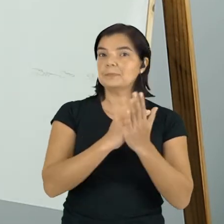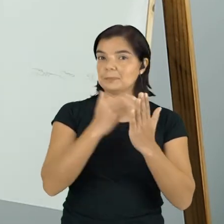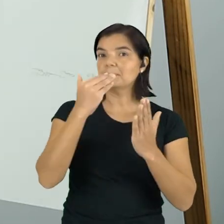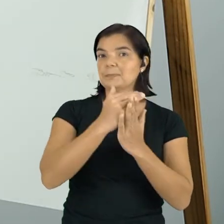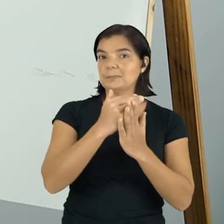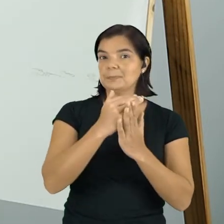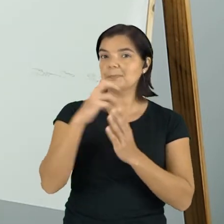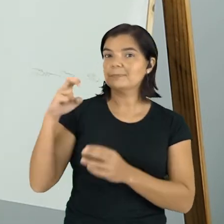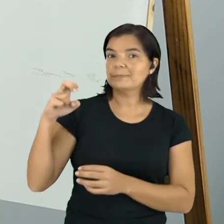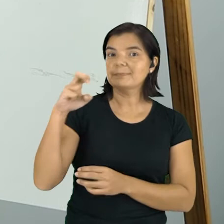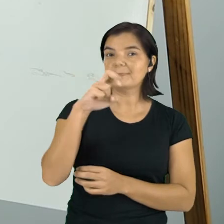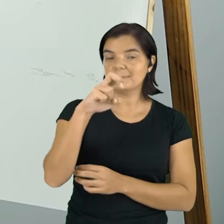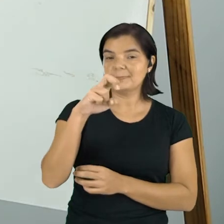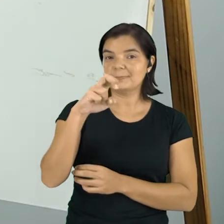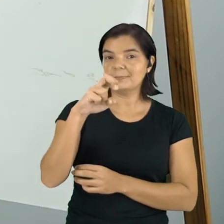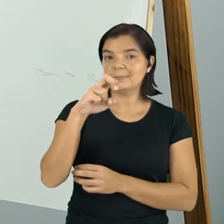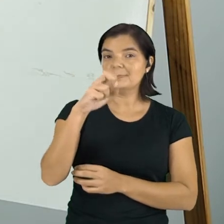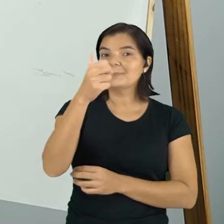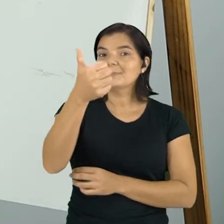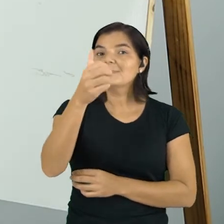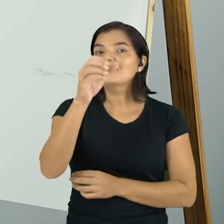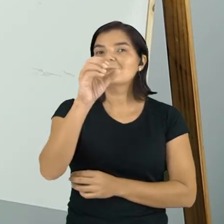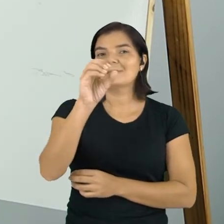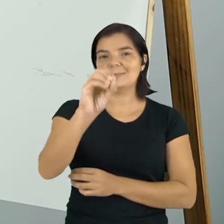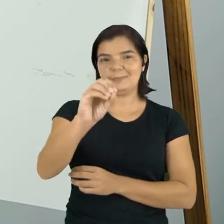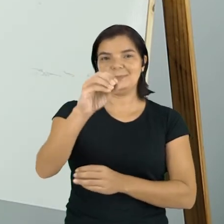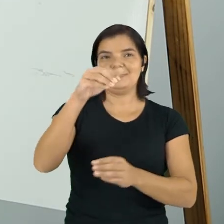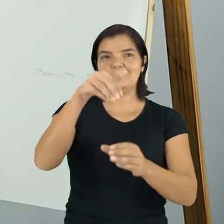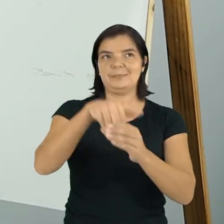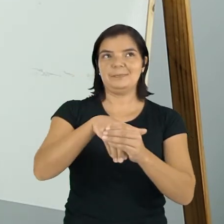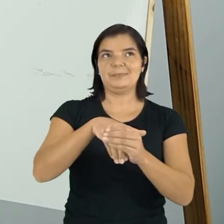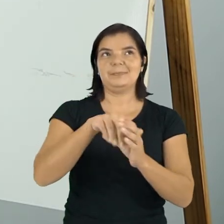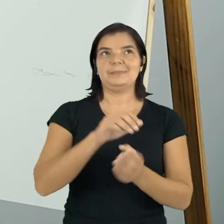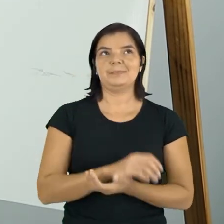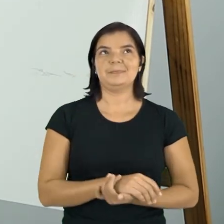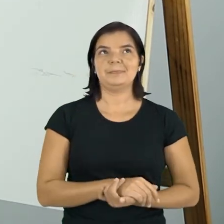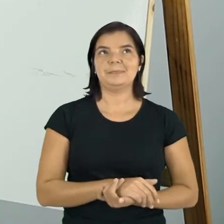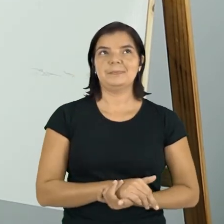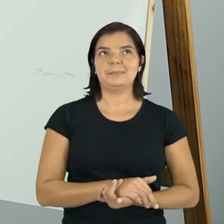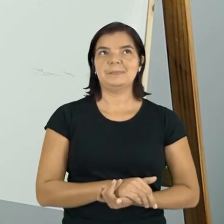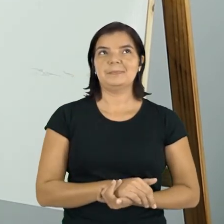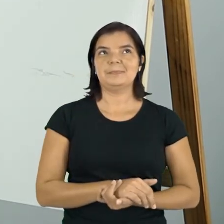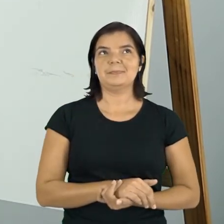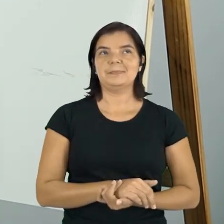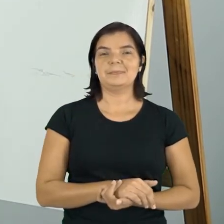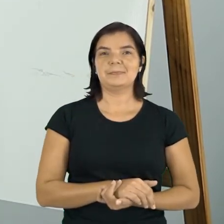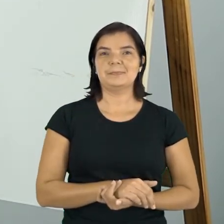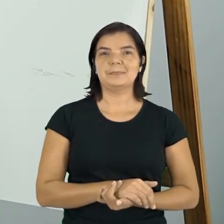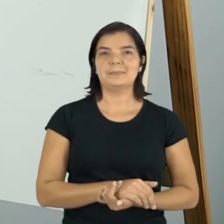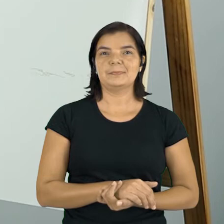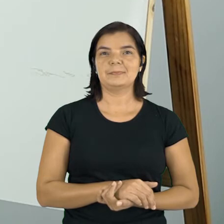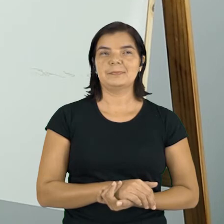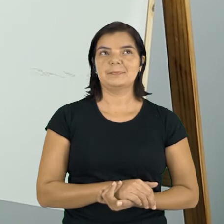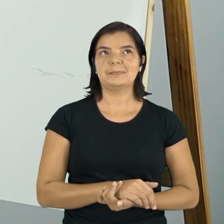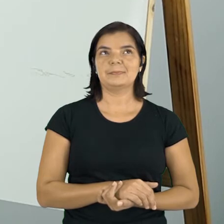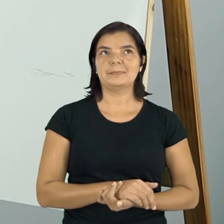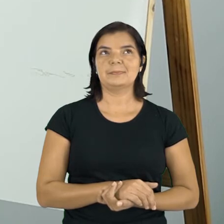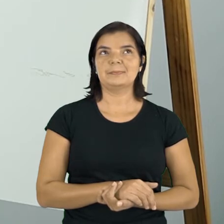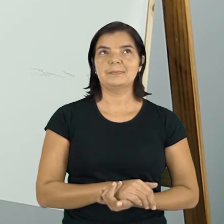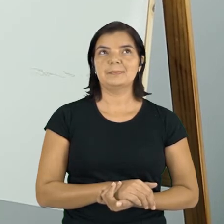maior foi o carrinho, e o carrinho teve 10 votos, né? 10